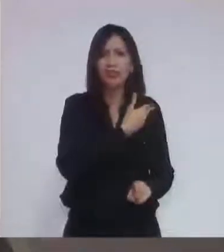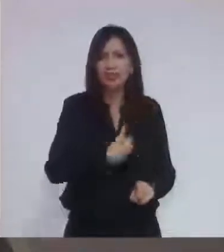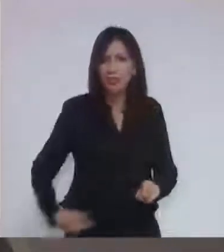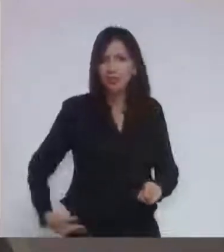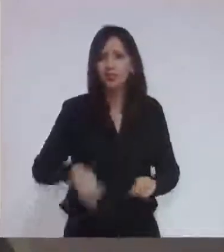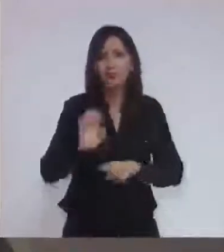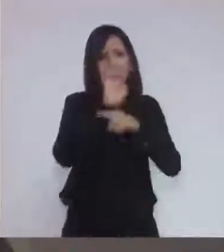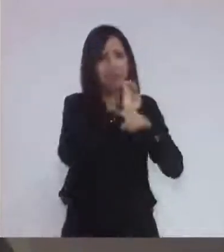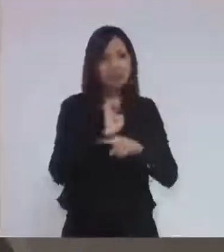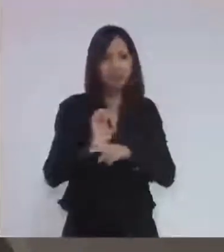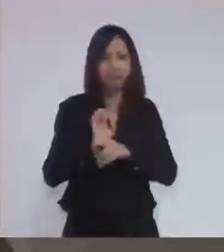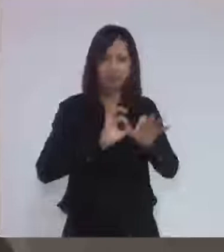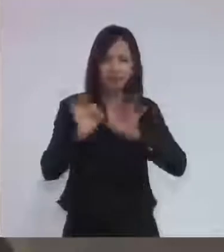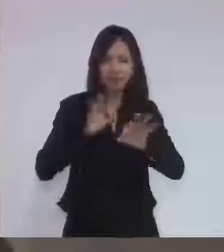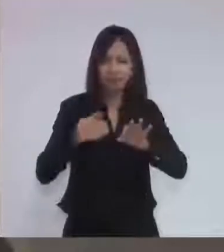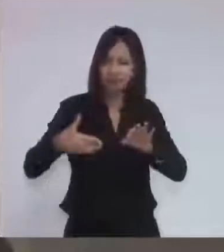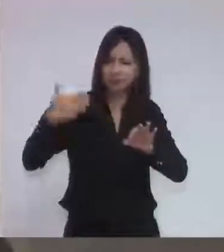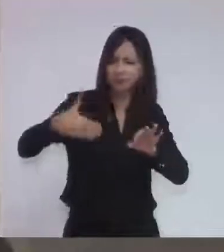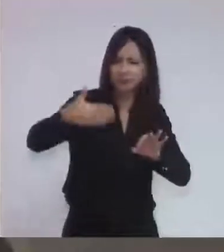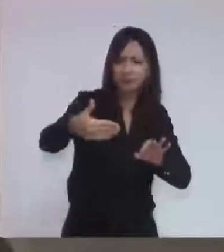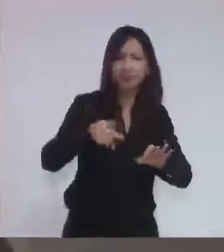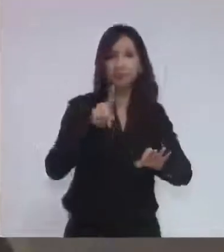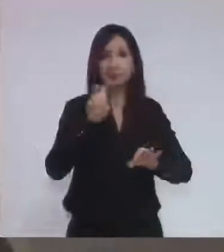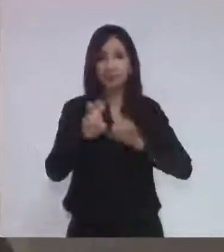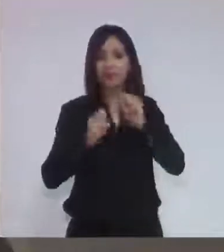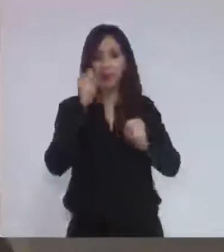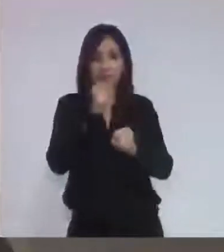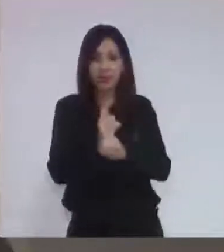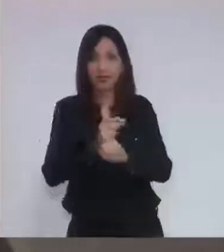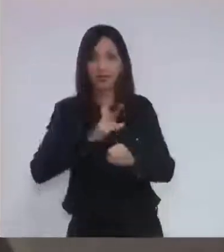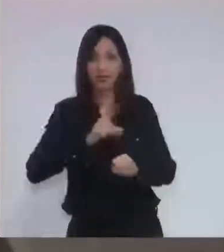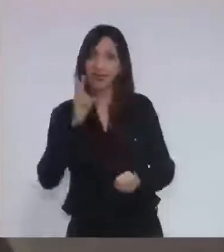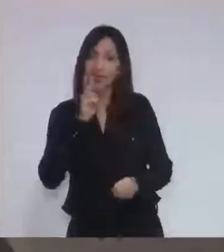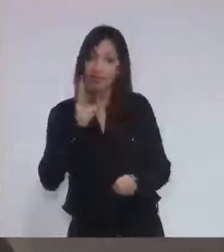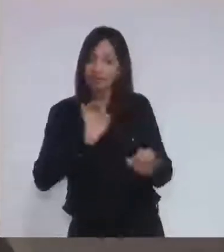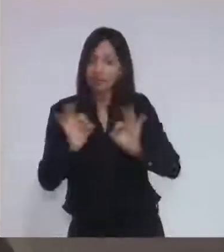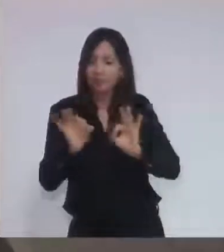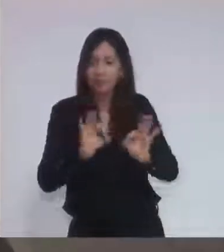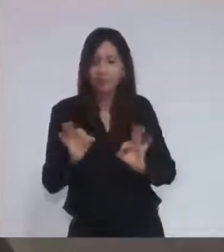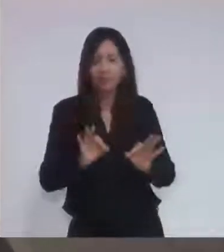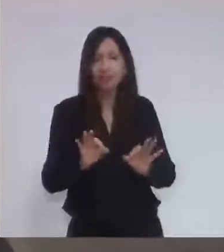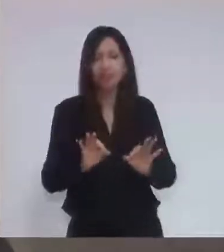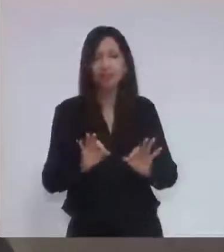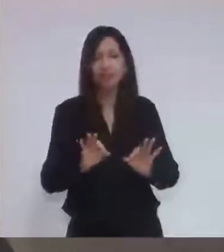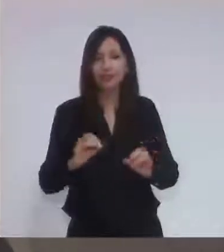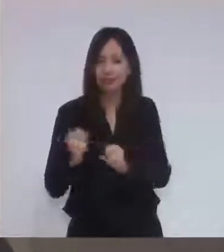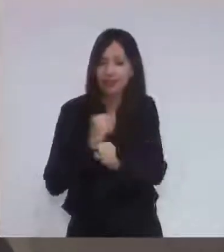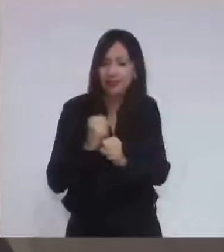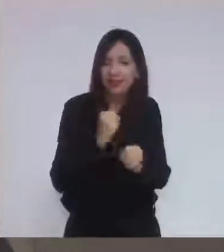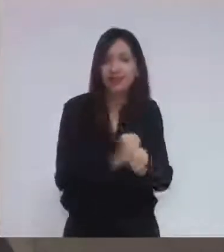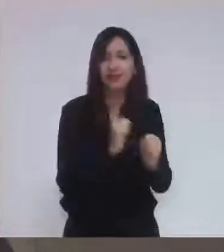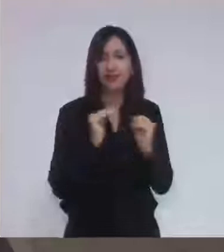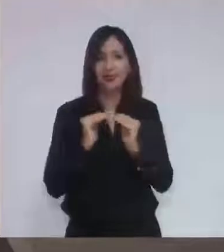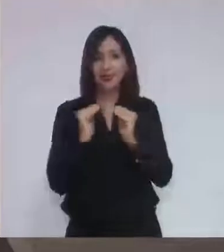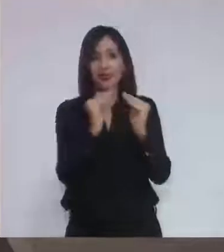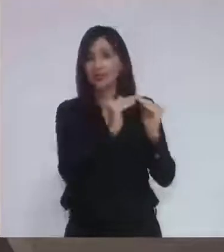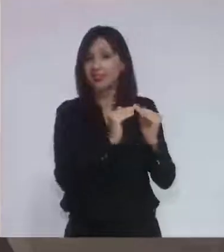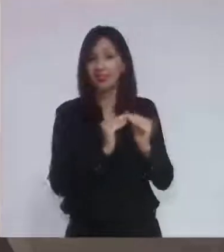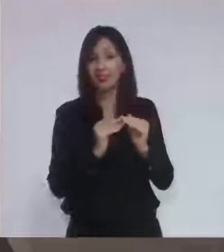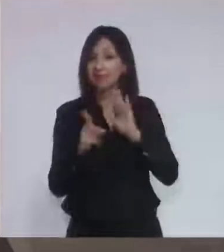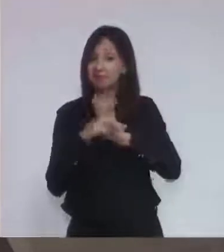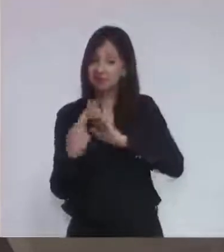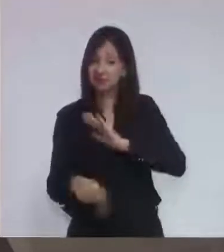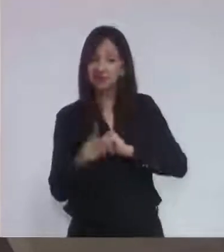num planejamento aí daqui 15 anos, Vinhedo vai estar estruturada para habitação e moradia popular para a cidade de